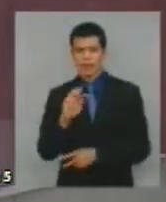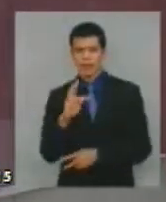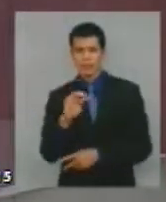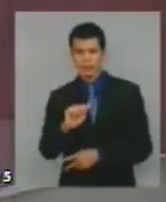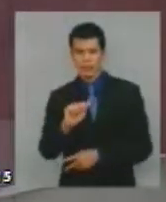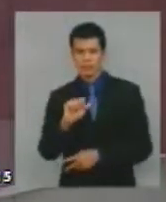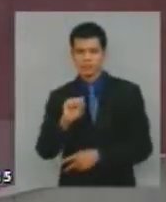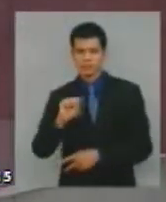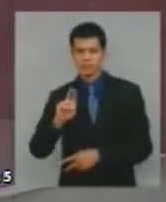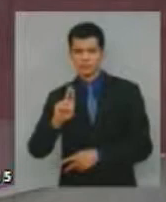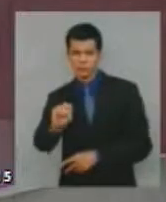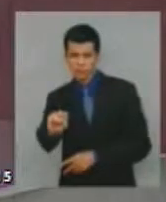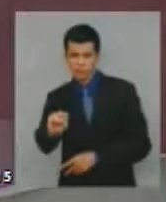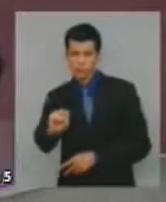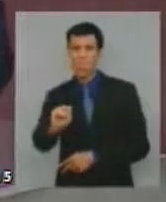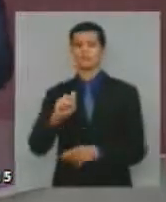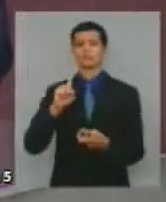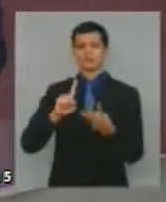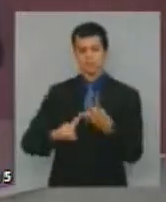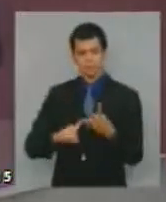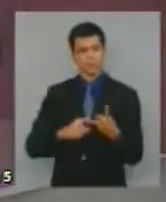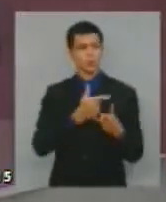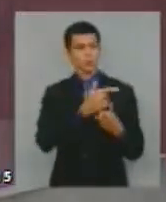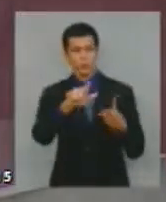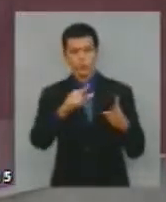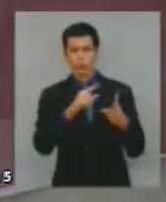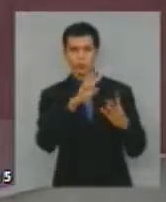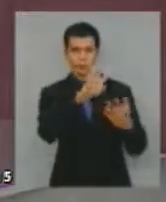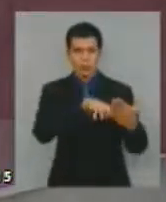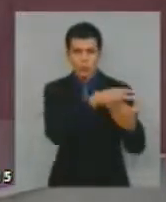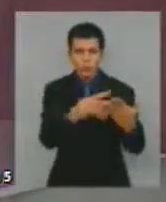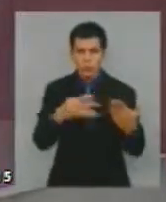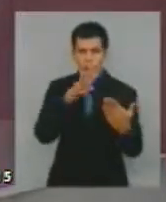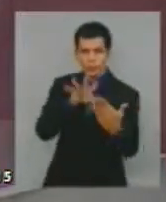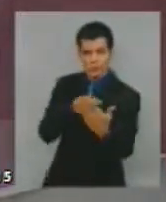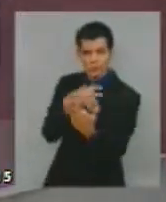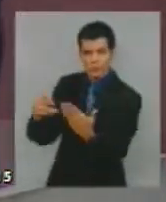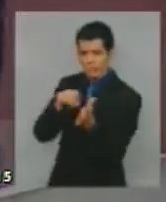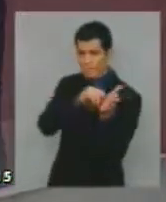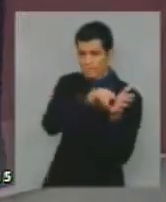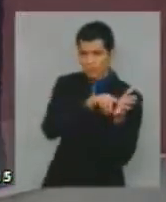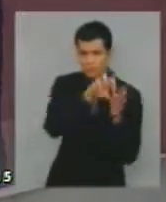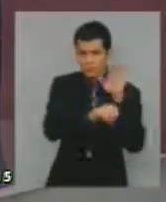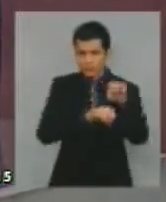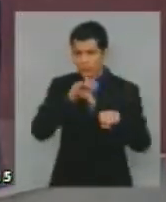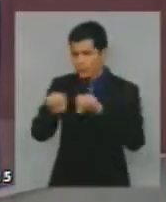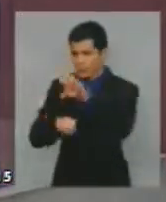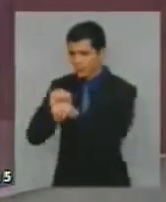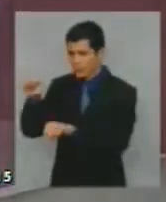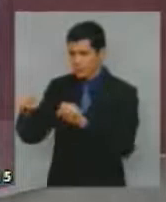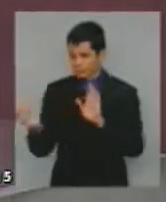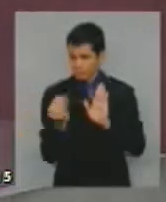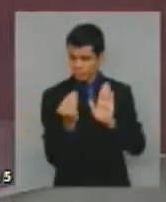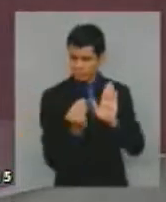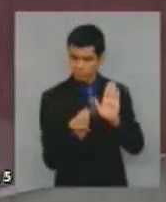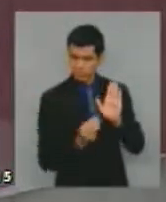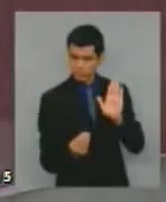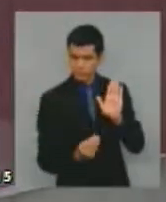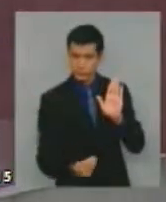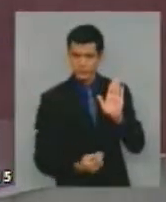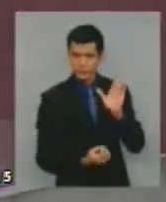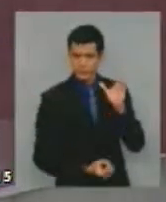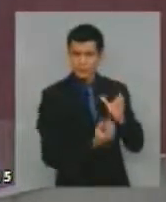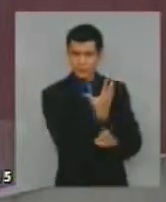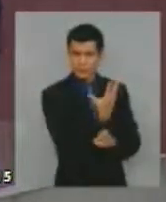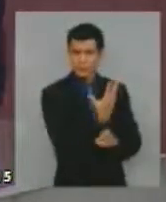Informações do Ministério da Saúde, informações, portanto, oficiais de mortalidade, especialmente mortalidades